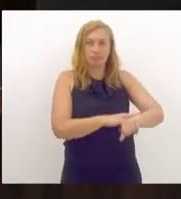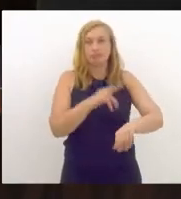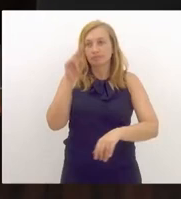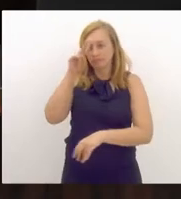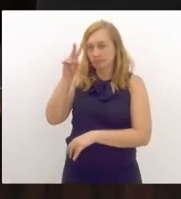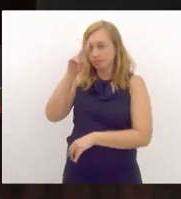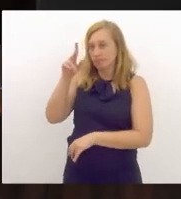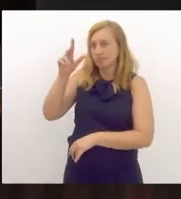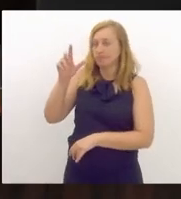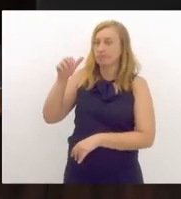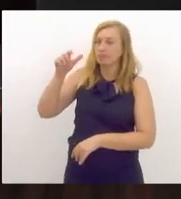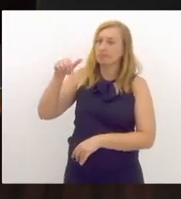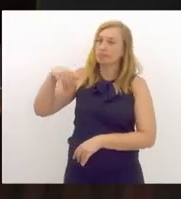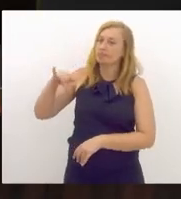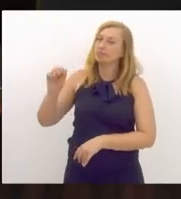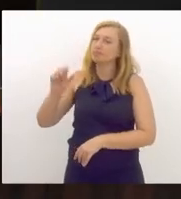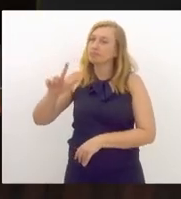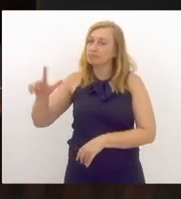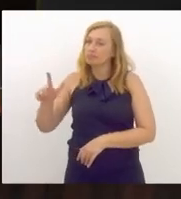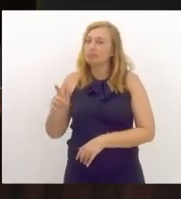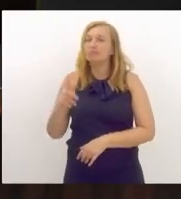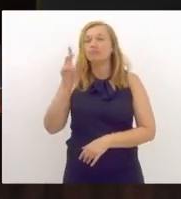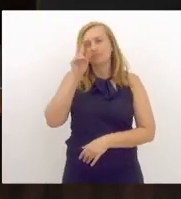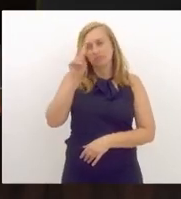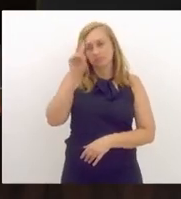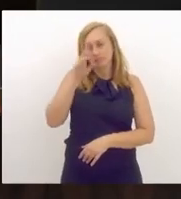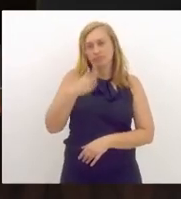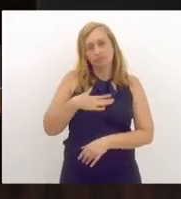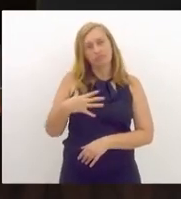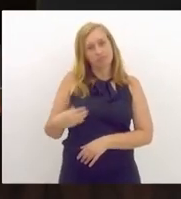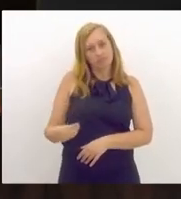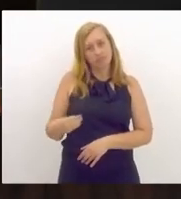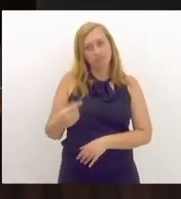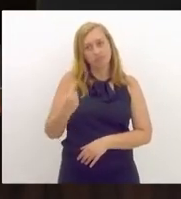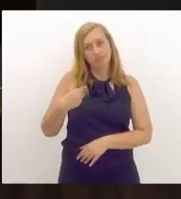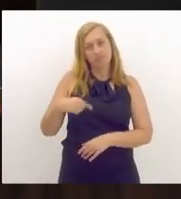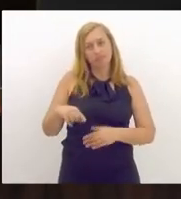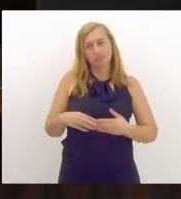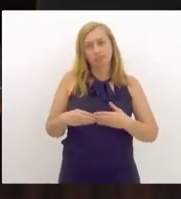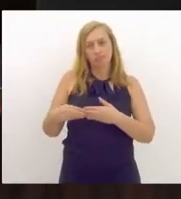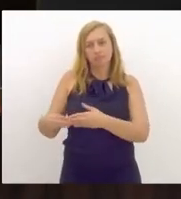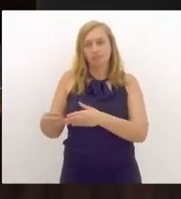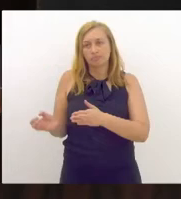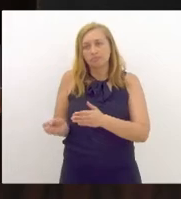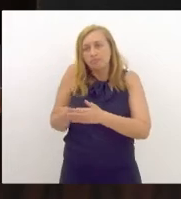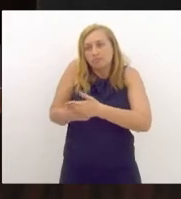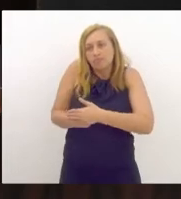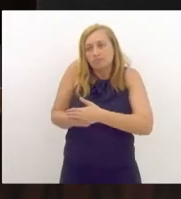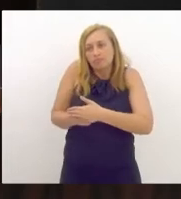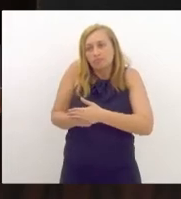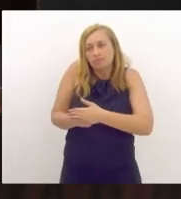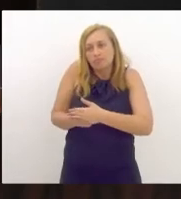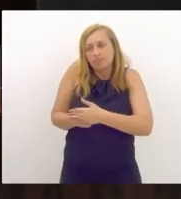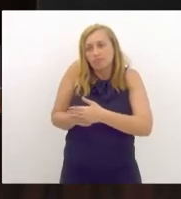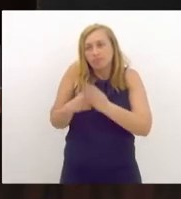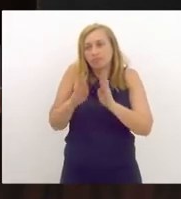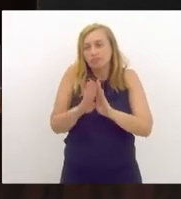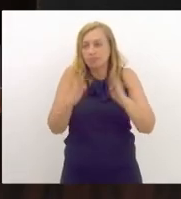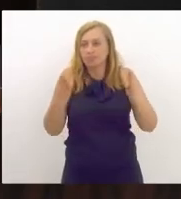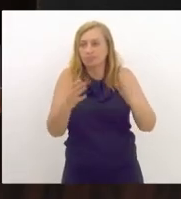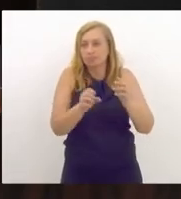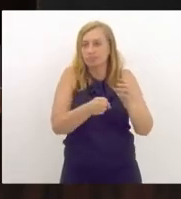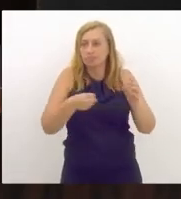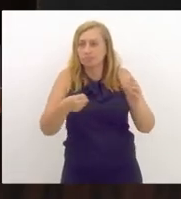filho da Renata e eu lembro dos meus filhos que eu levava e escondia no armário do quarto de empregada